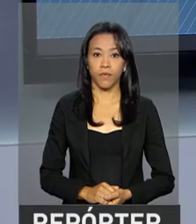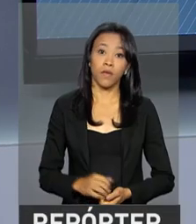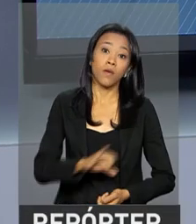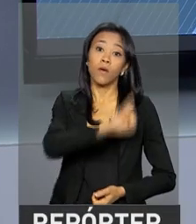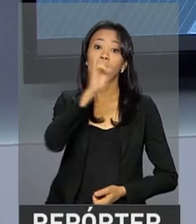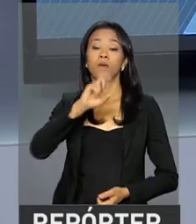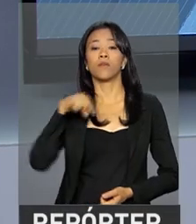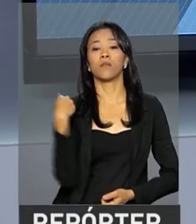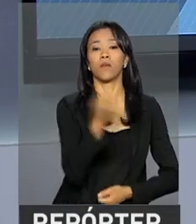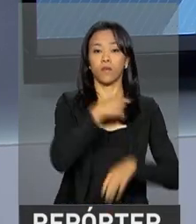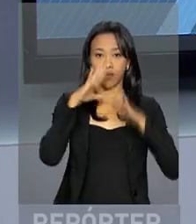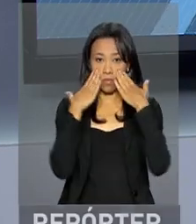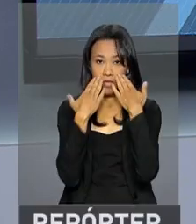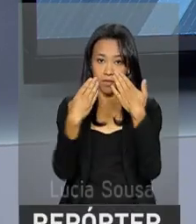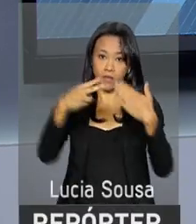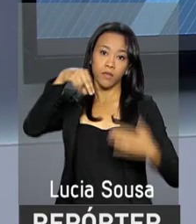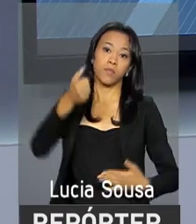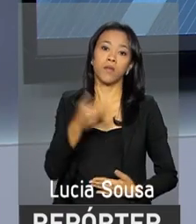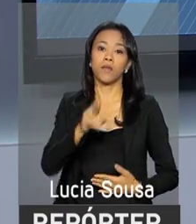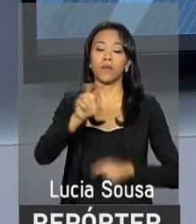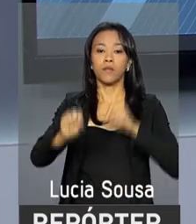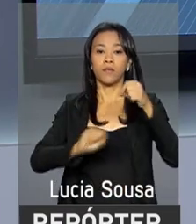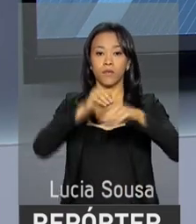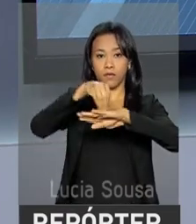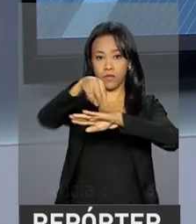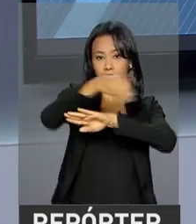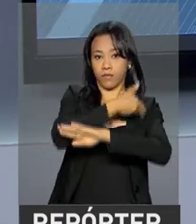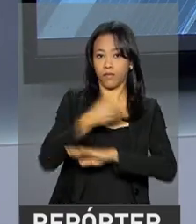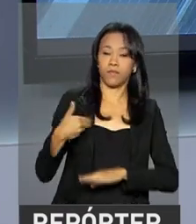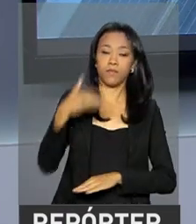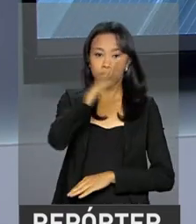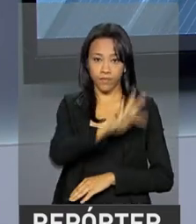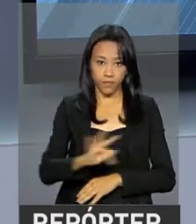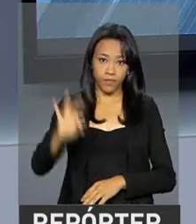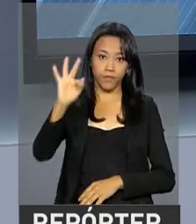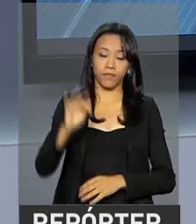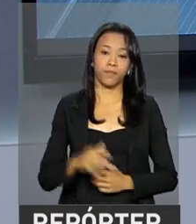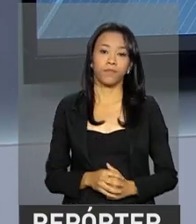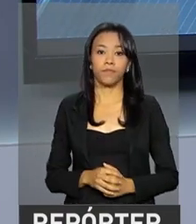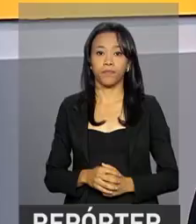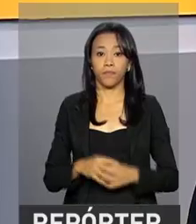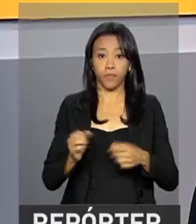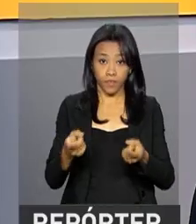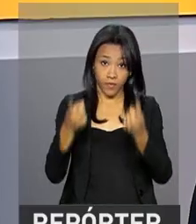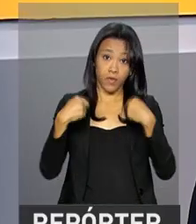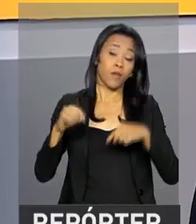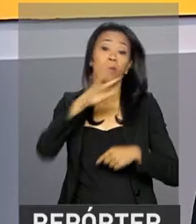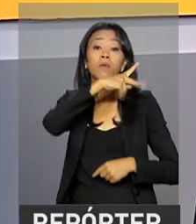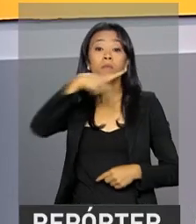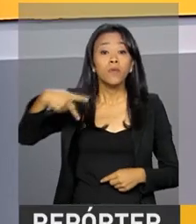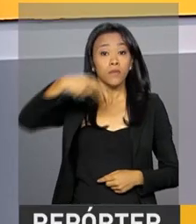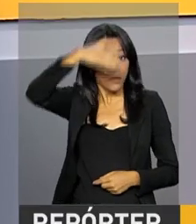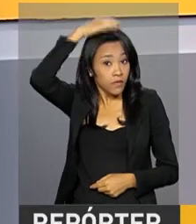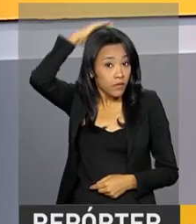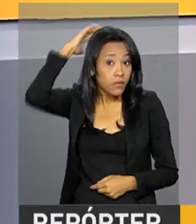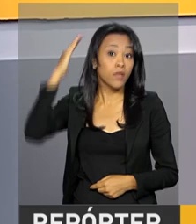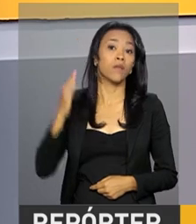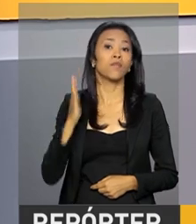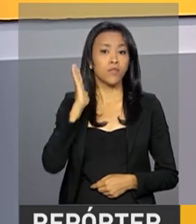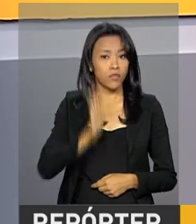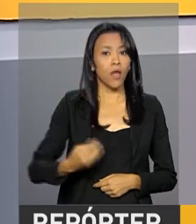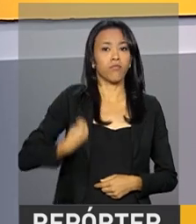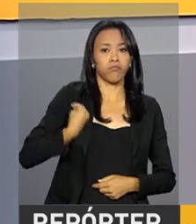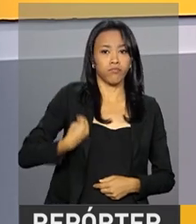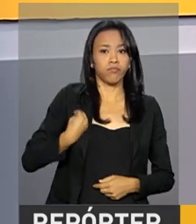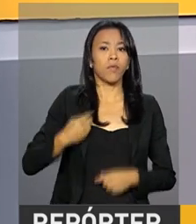Olá estamos de volta com o repórter NBR as notícias do governo federal o presidente Michel Temer está em